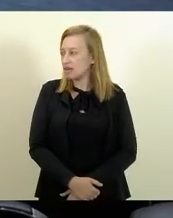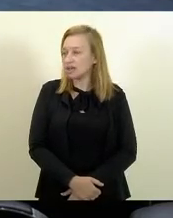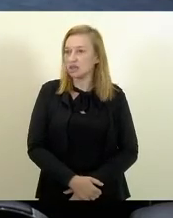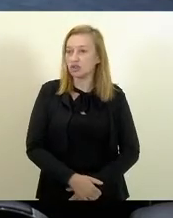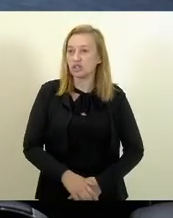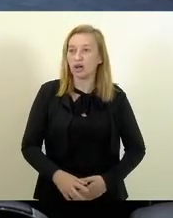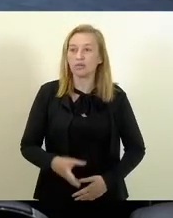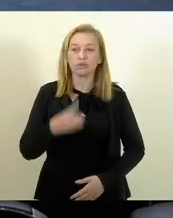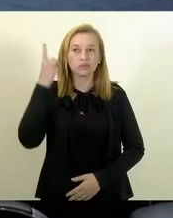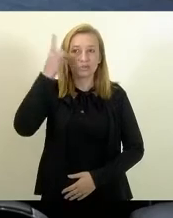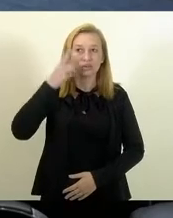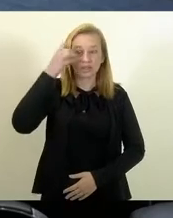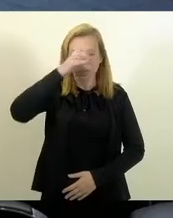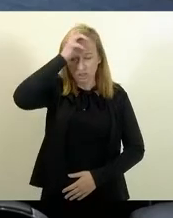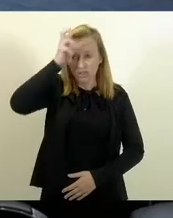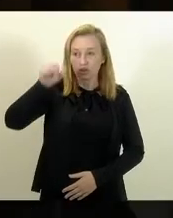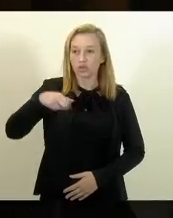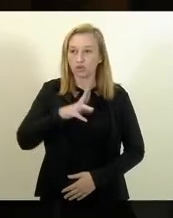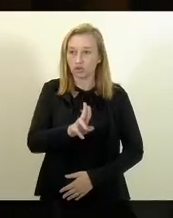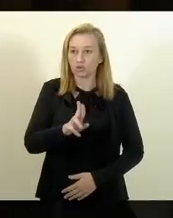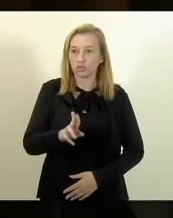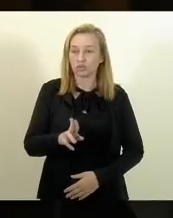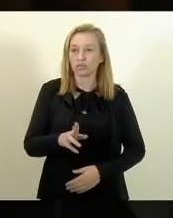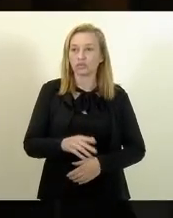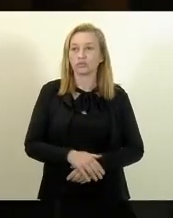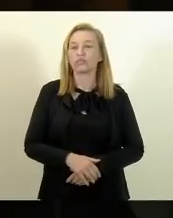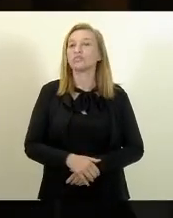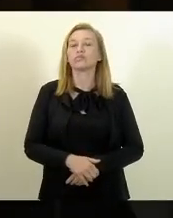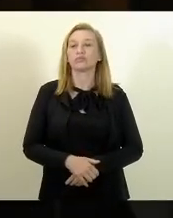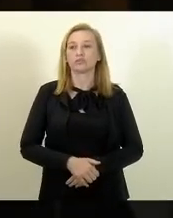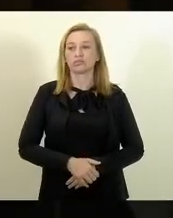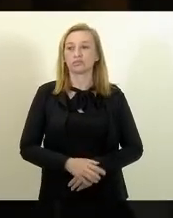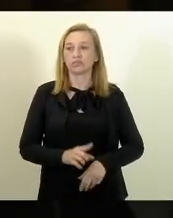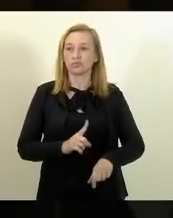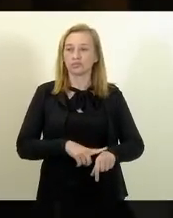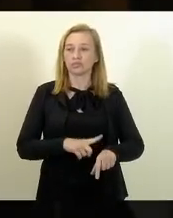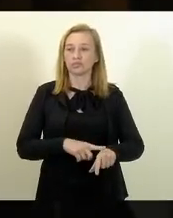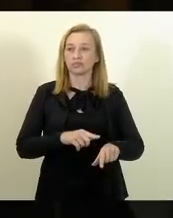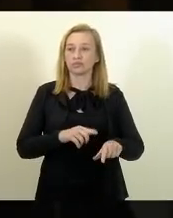Deputada Tia Ju, que preside este expediente final.